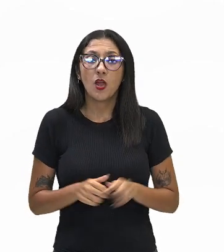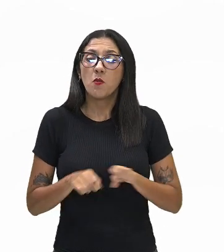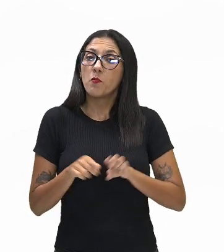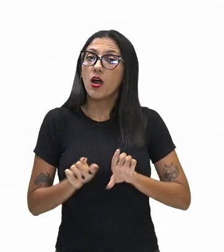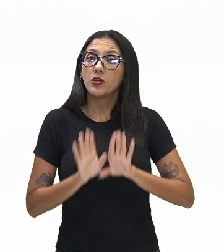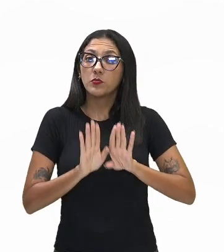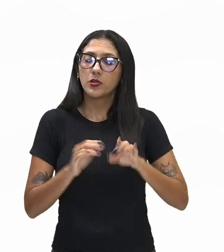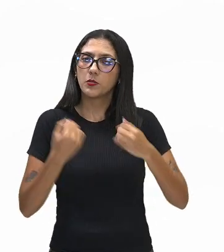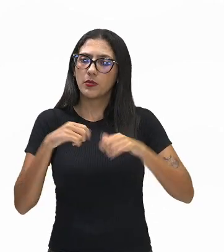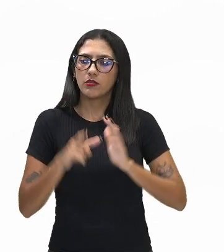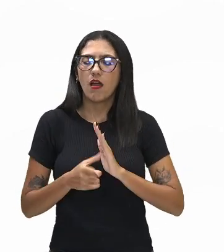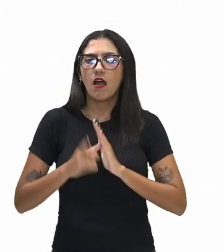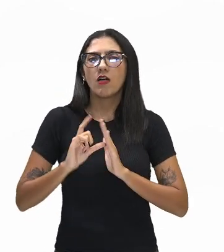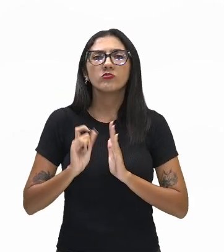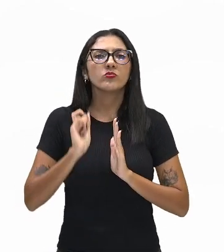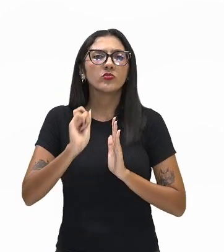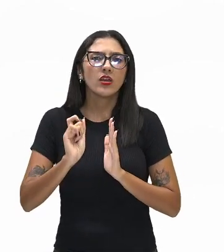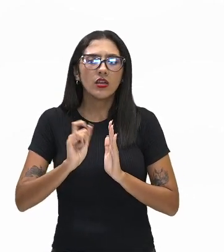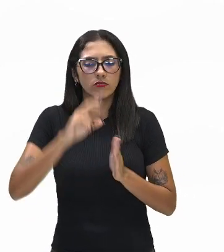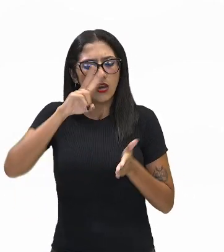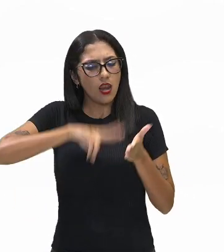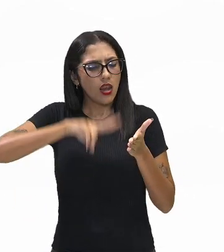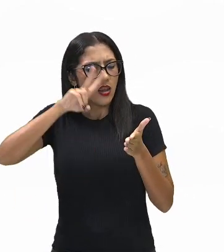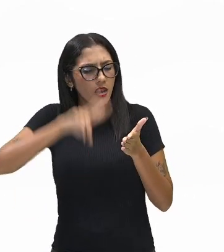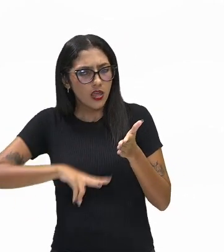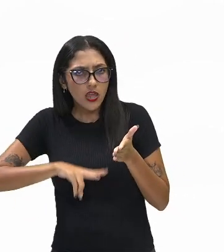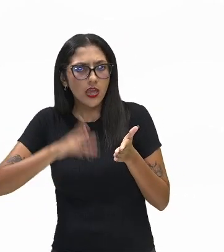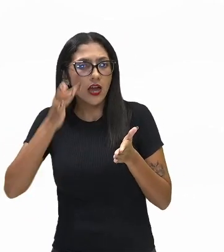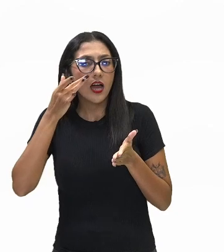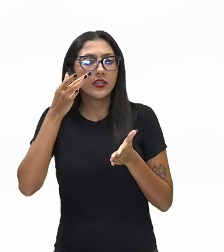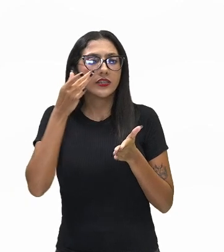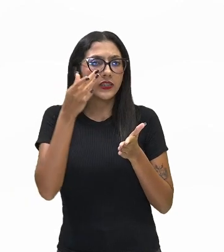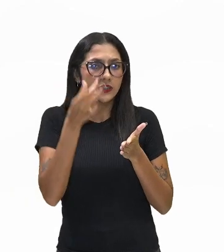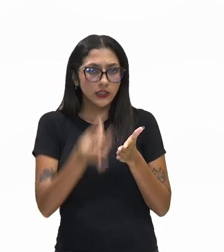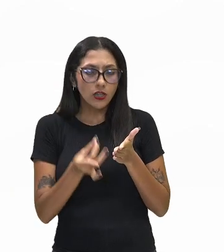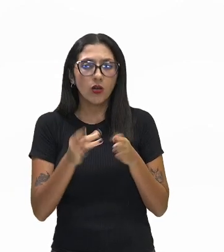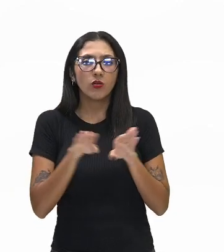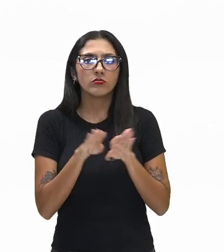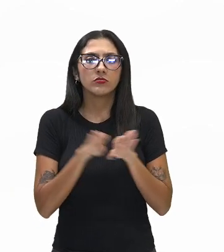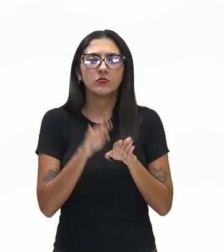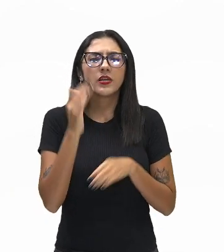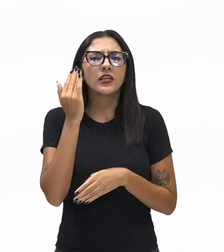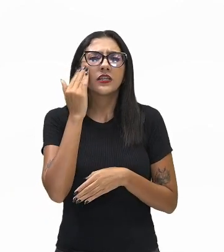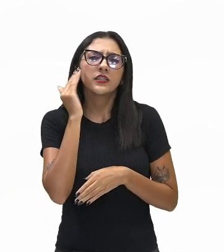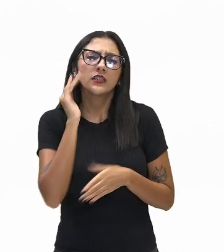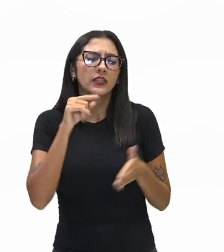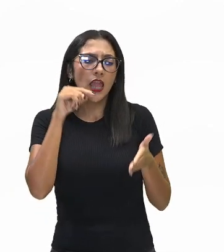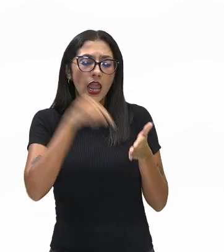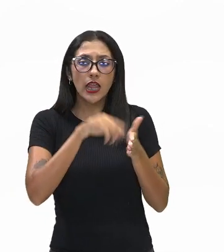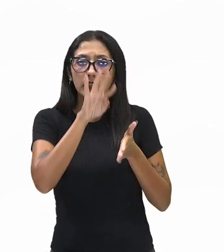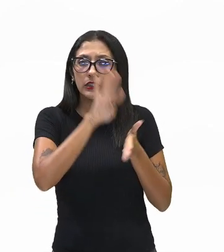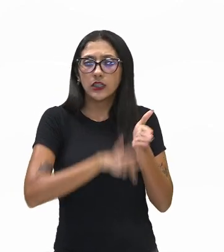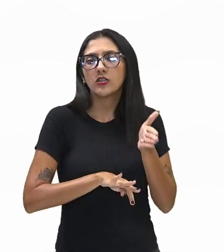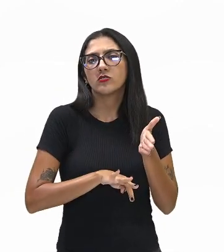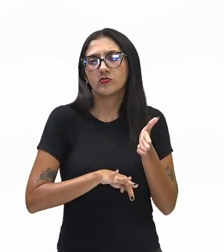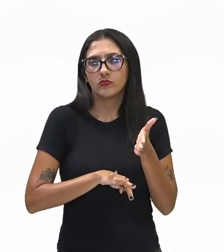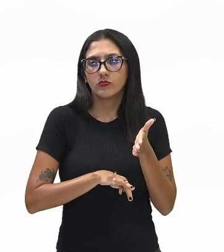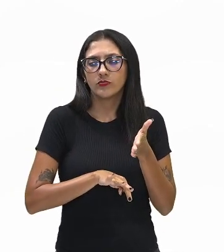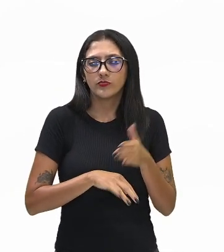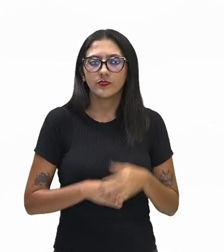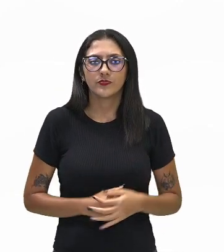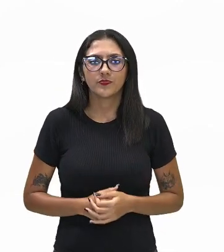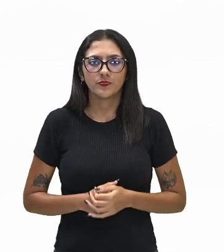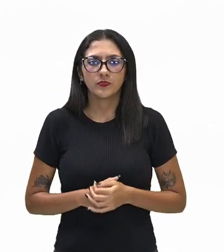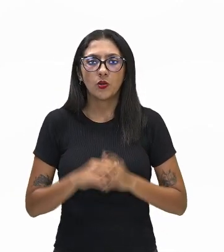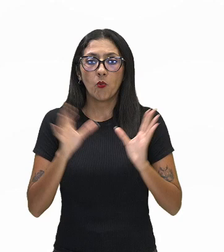ler com atenção e compreender o texto original. O resumo